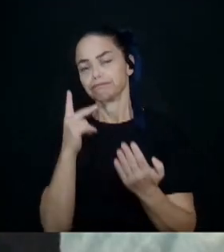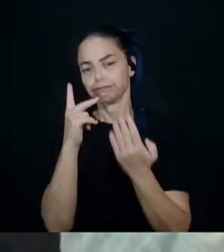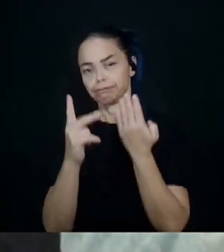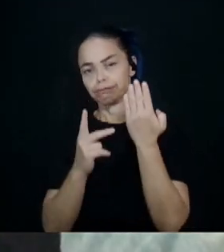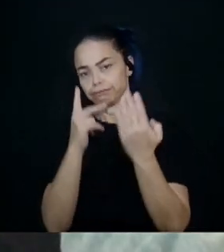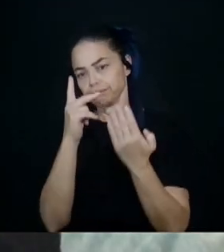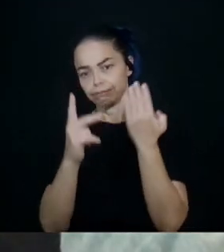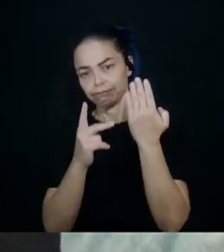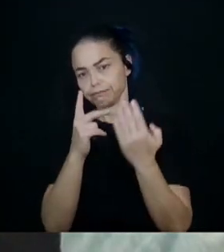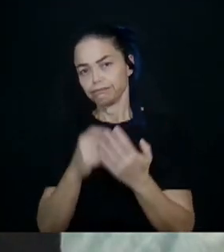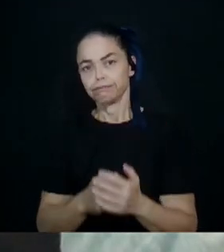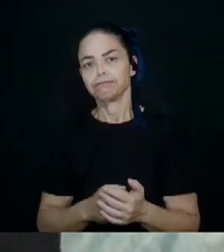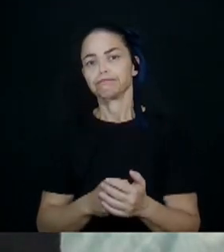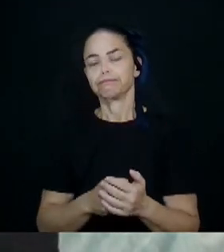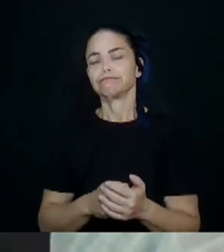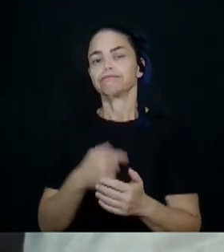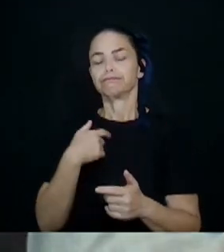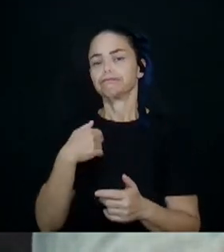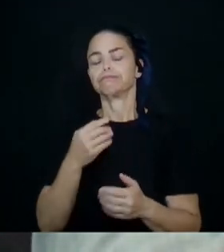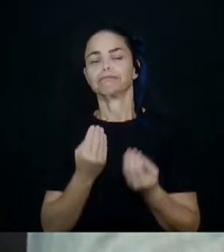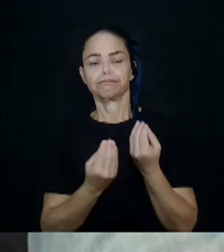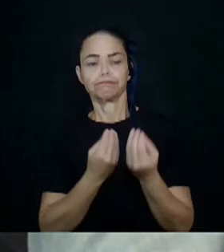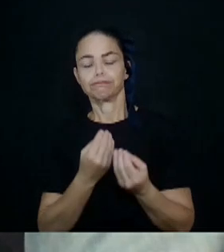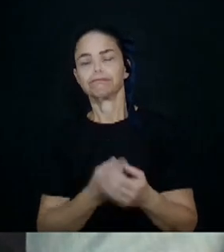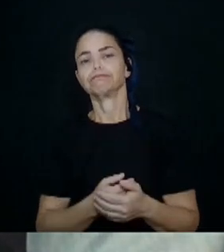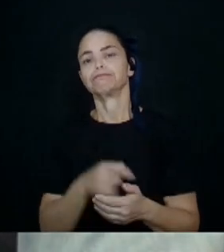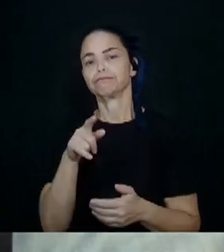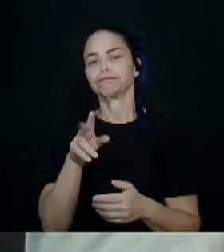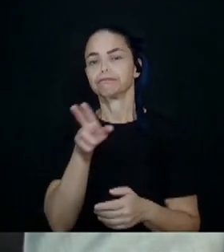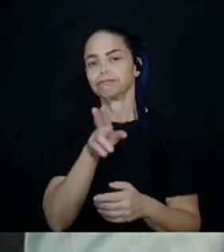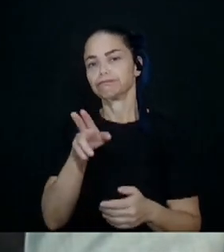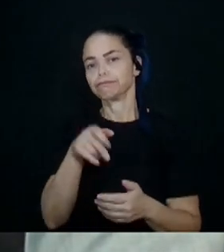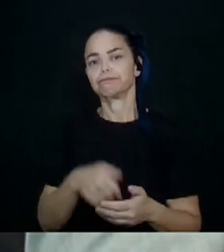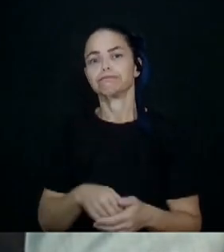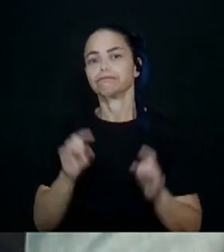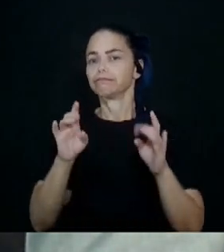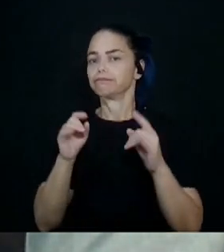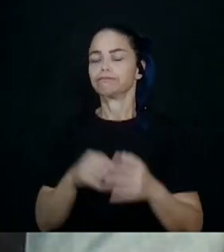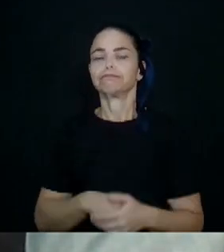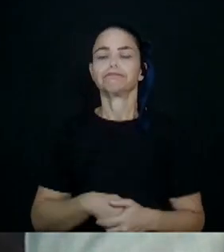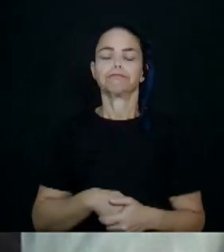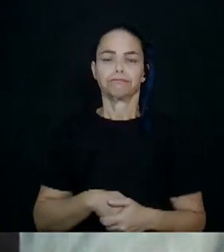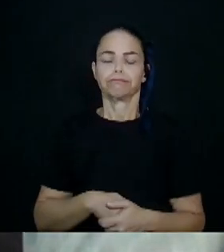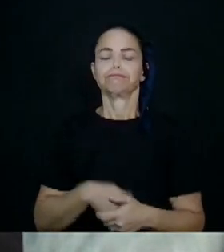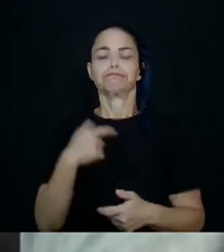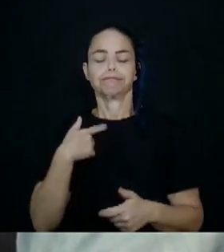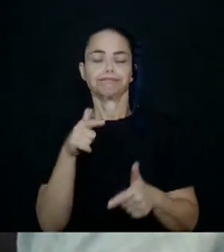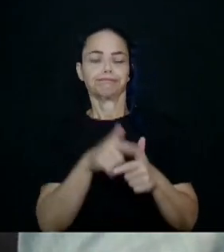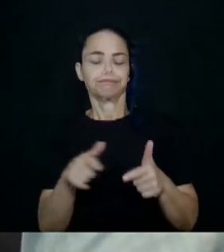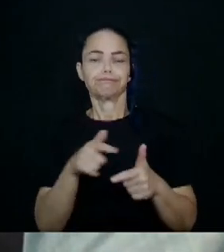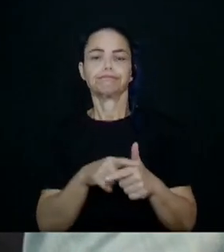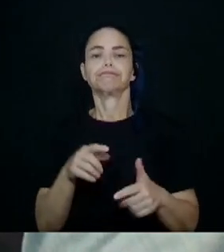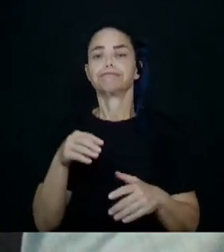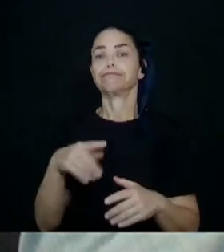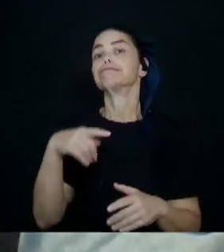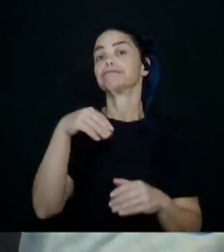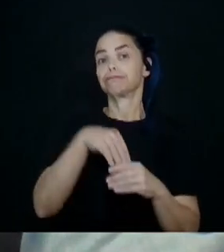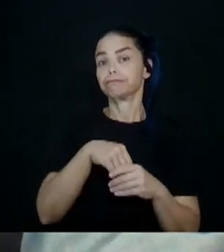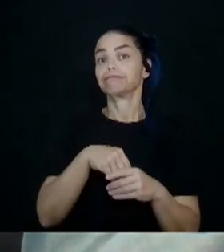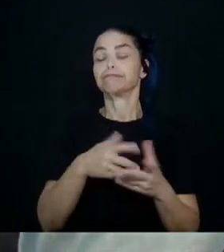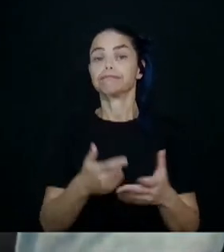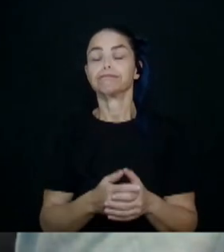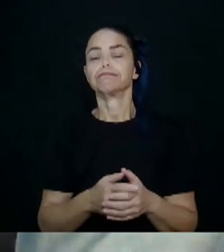como um meio mesmo, né, que você vai utilizar não só quando o problema está instalado, mas se eu